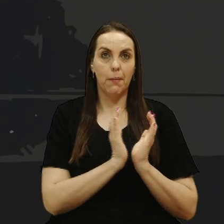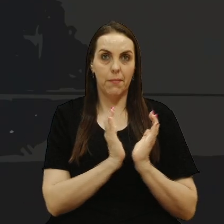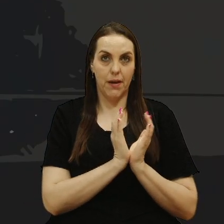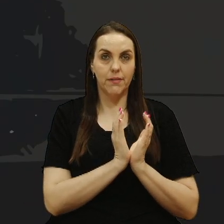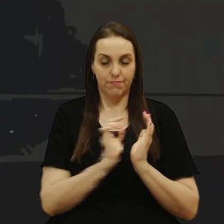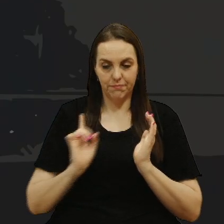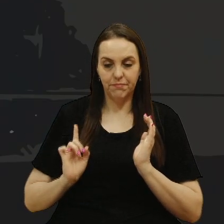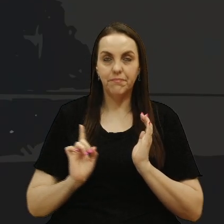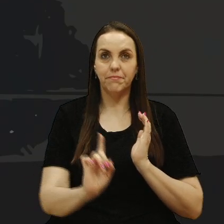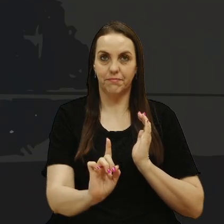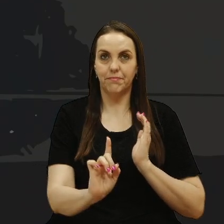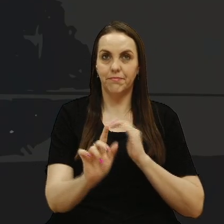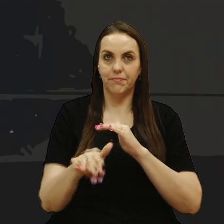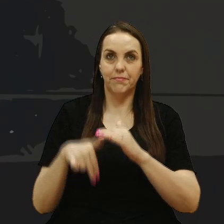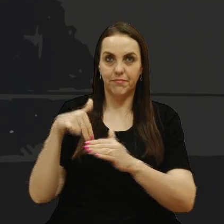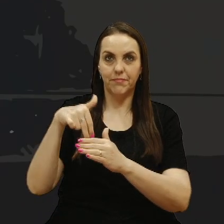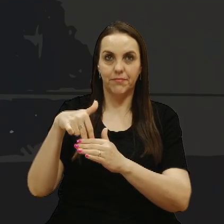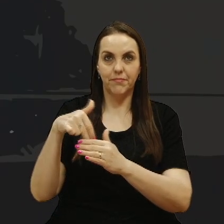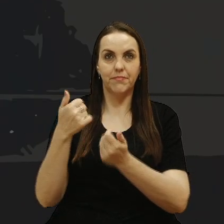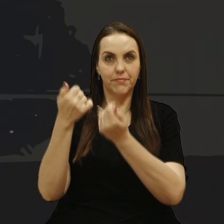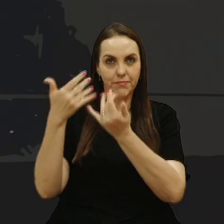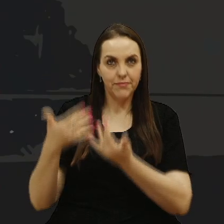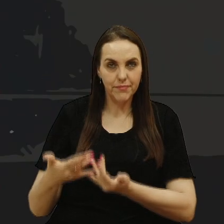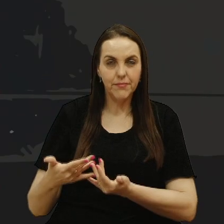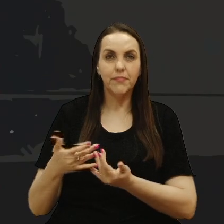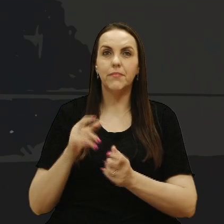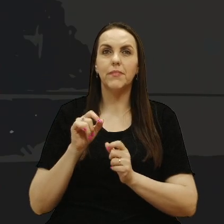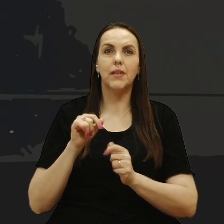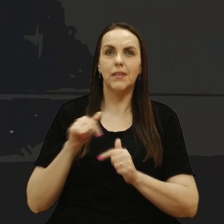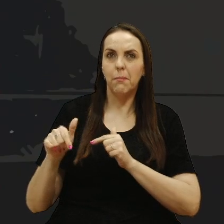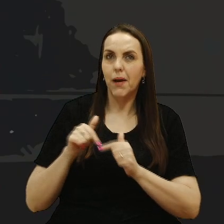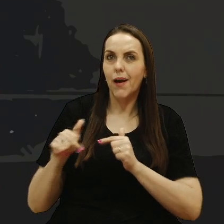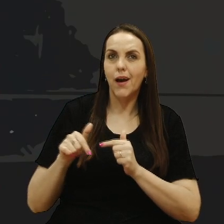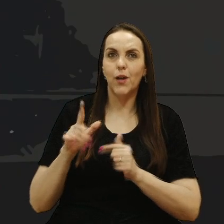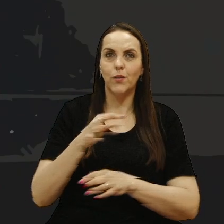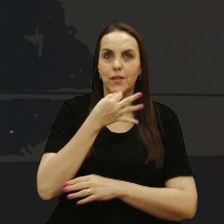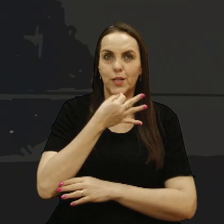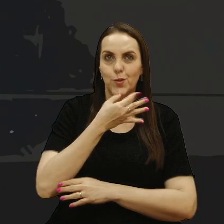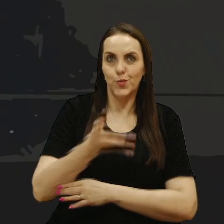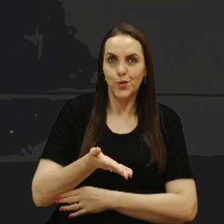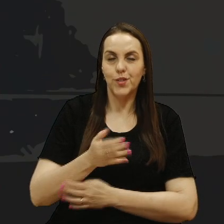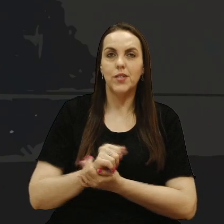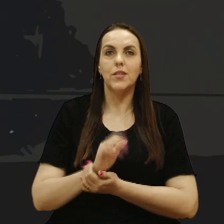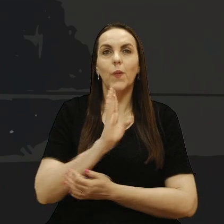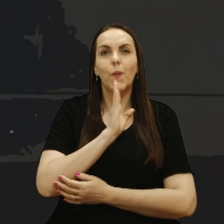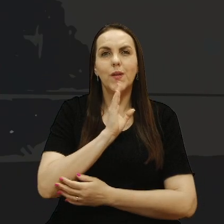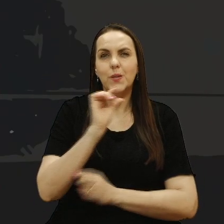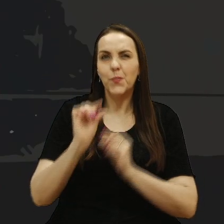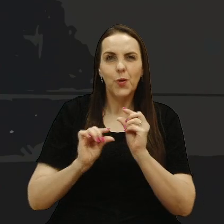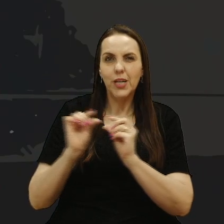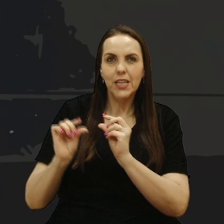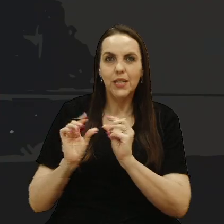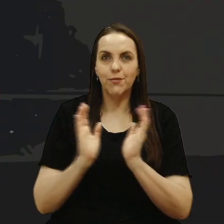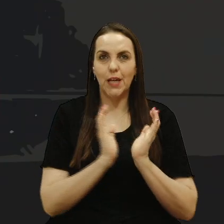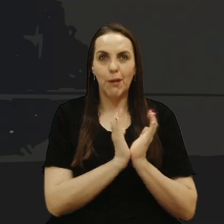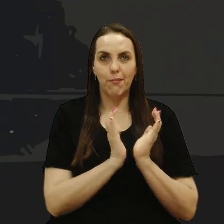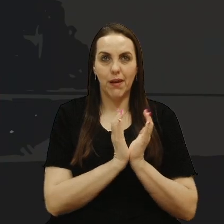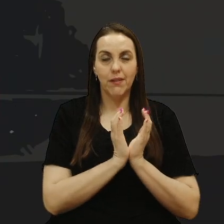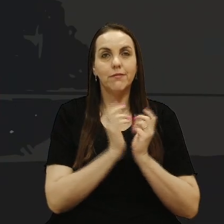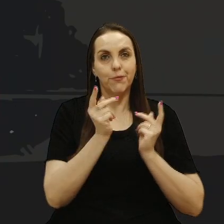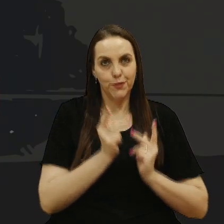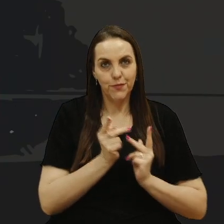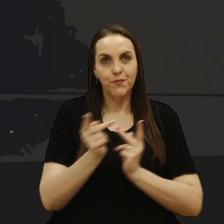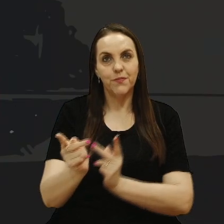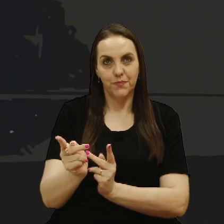aqui na Câmara de Vereadores, falou sobre a sua atuação em Caxias do Sul. Eu conheci um pouquinho da APAI, então fui lá